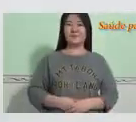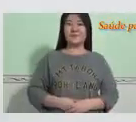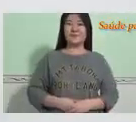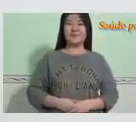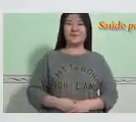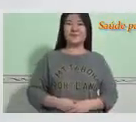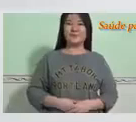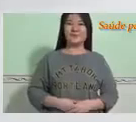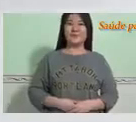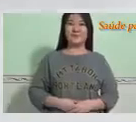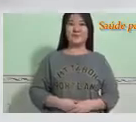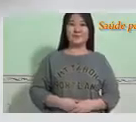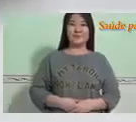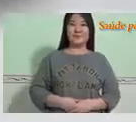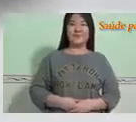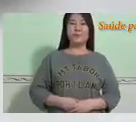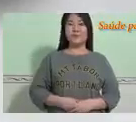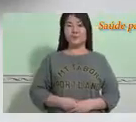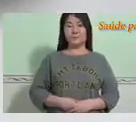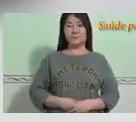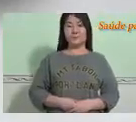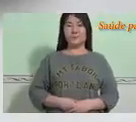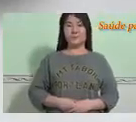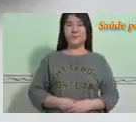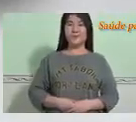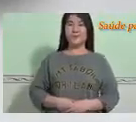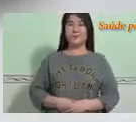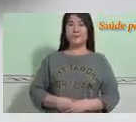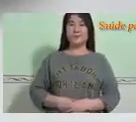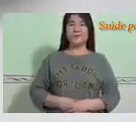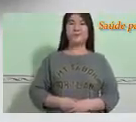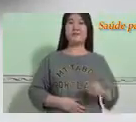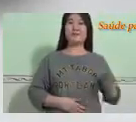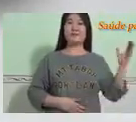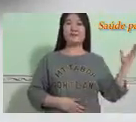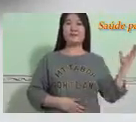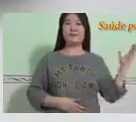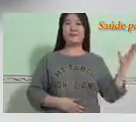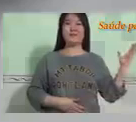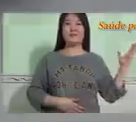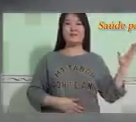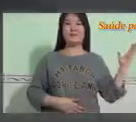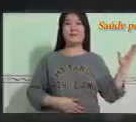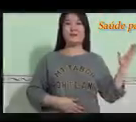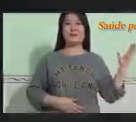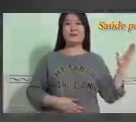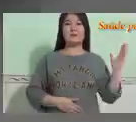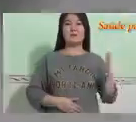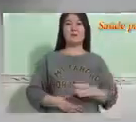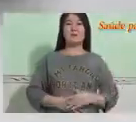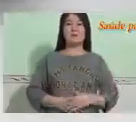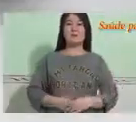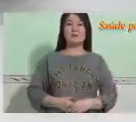Com a ajuda de um pincel, deve-se aplicar o produto em todo o rosto, fazendo uma camada mais grossa nas regiões do